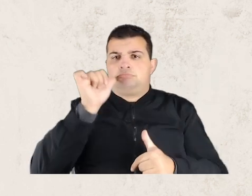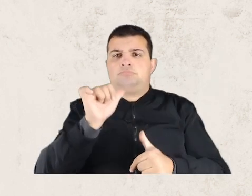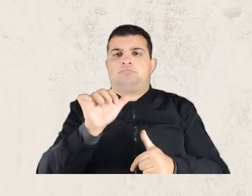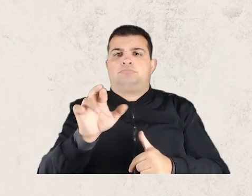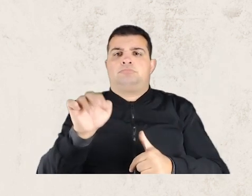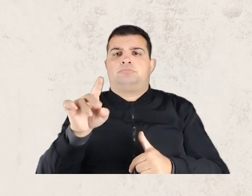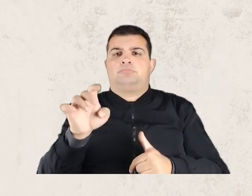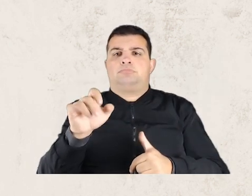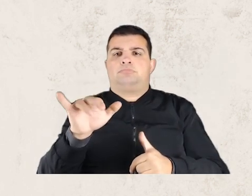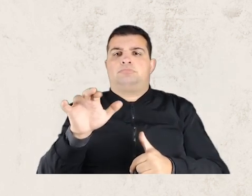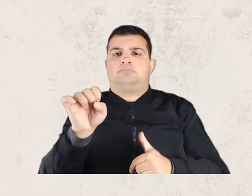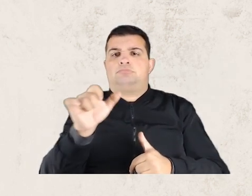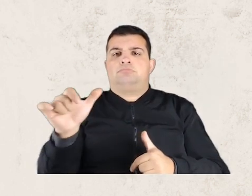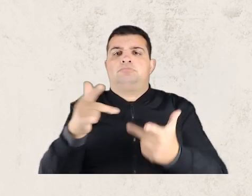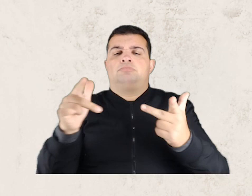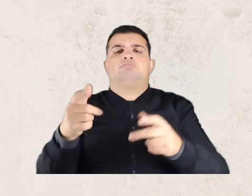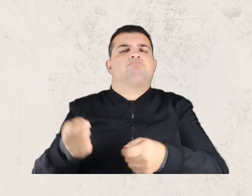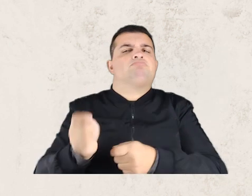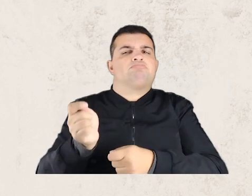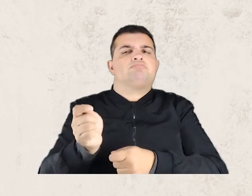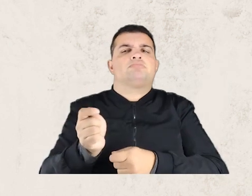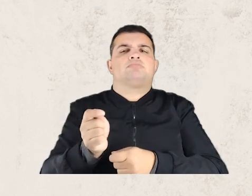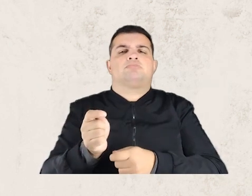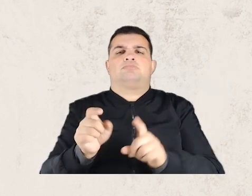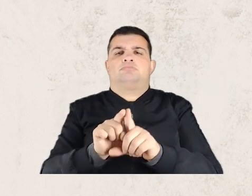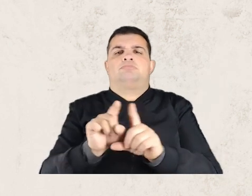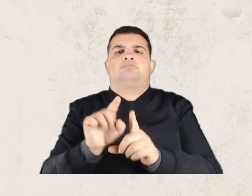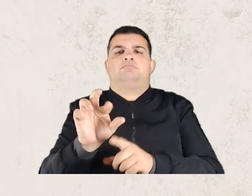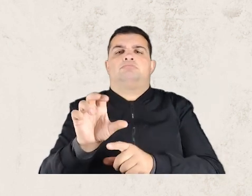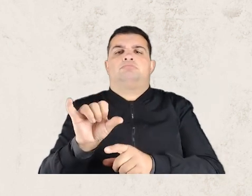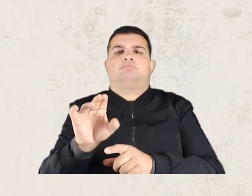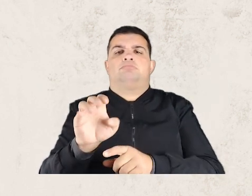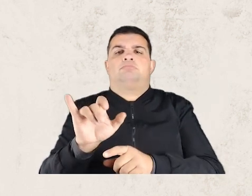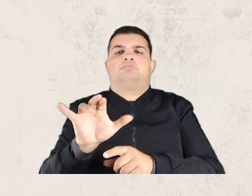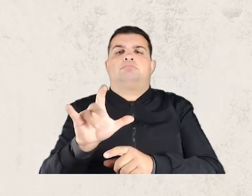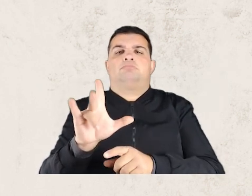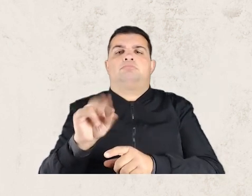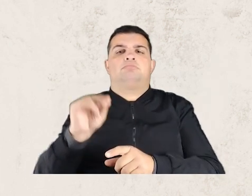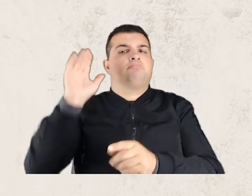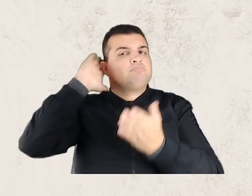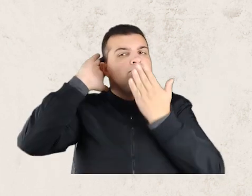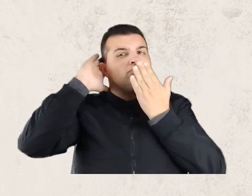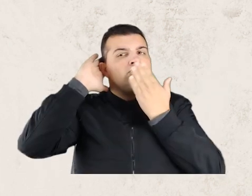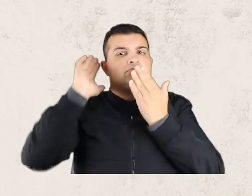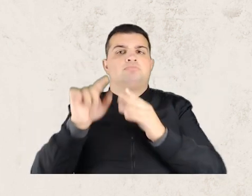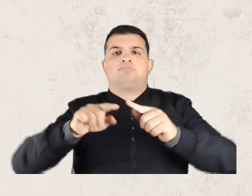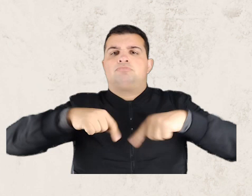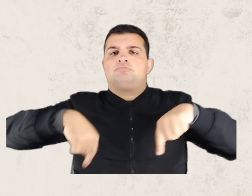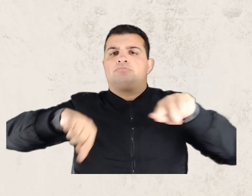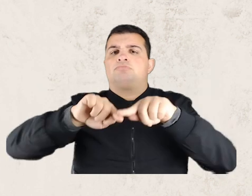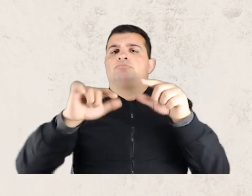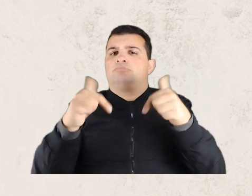crianças, resgatando memória, produzindo identificação, identidade. Eu trabalho com